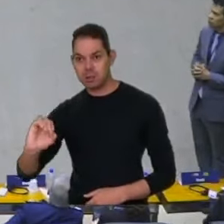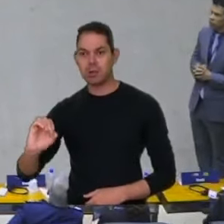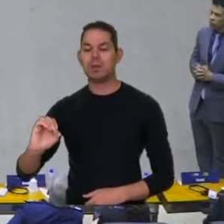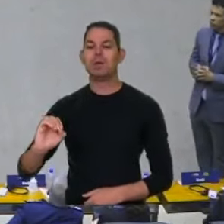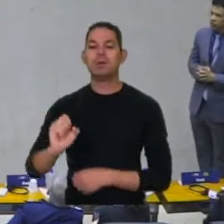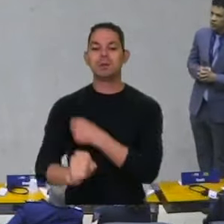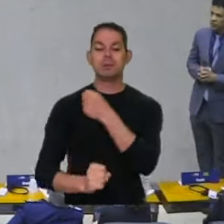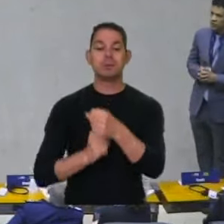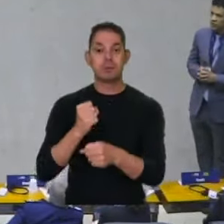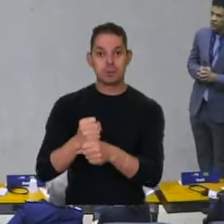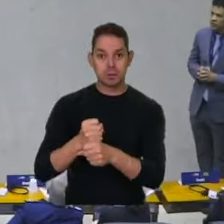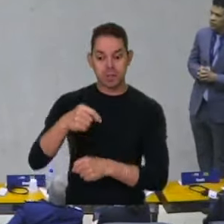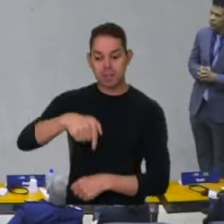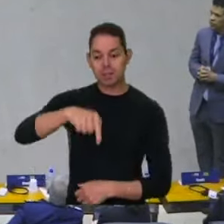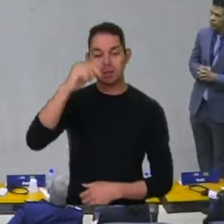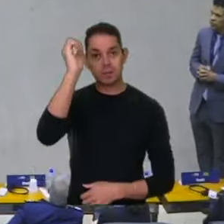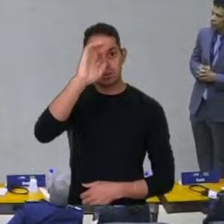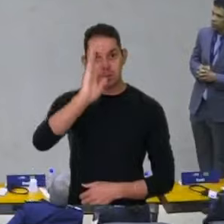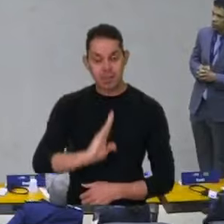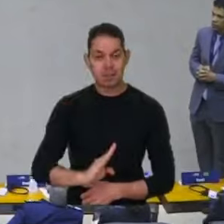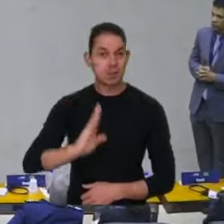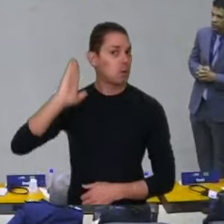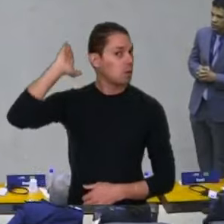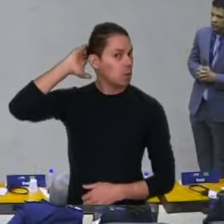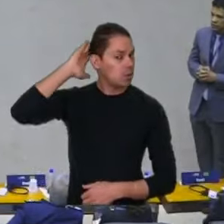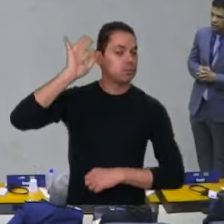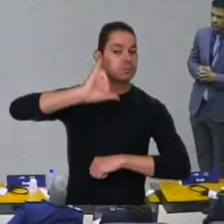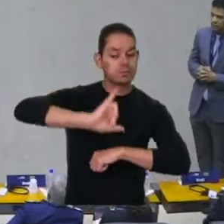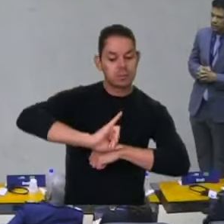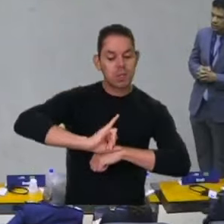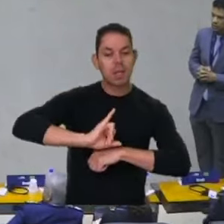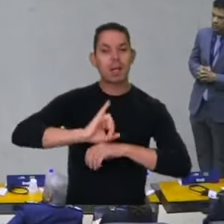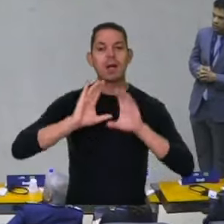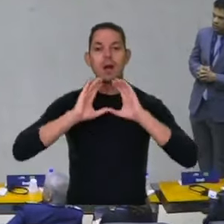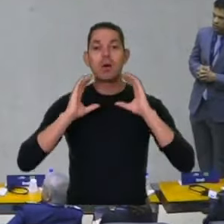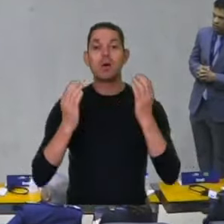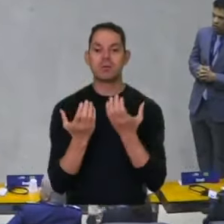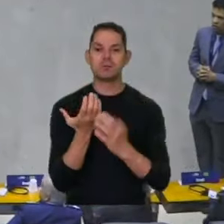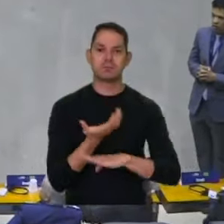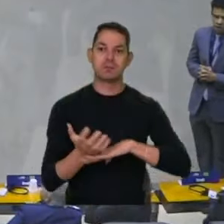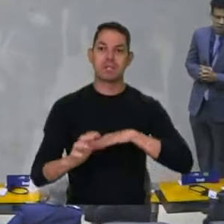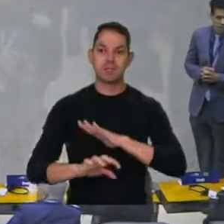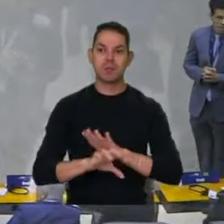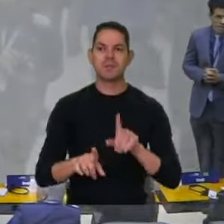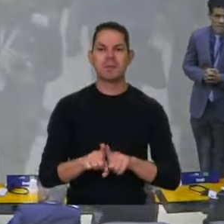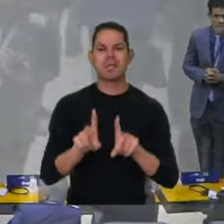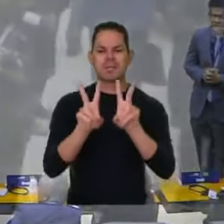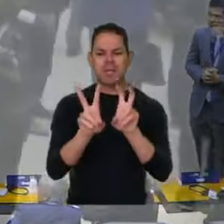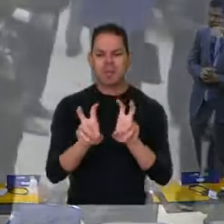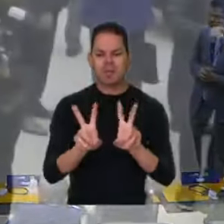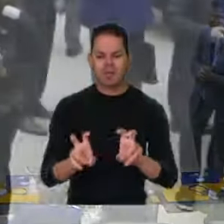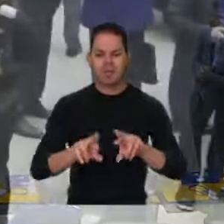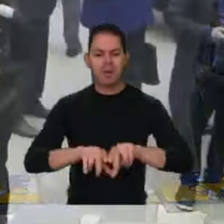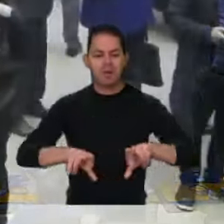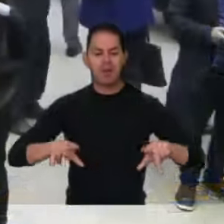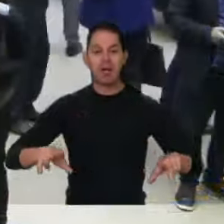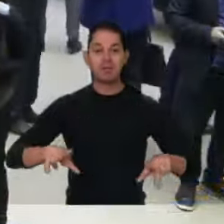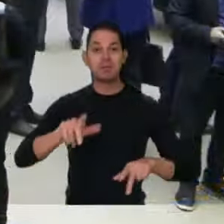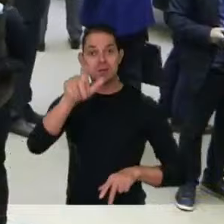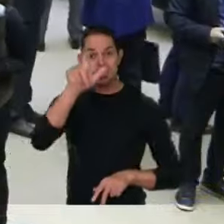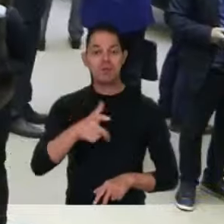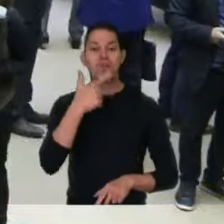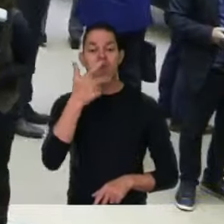ano vindouro aqui no Brasil em Belém do para a nossa conferência ambiental e outros temas você falou sobre um problema